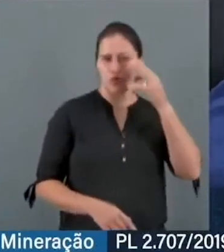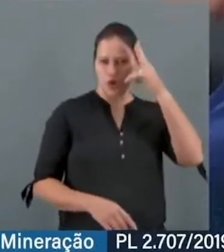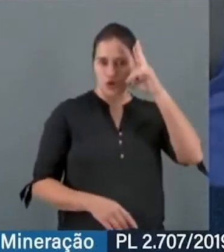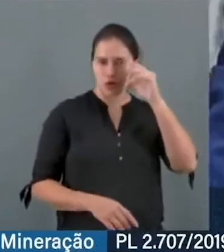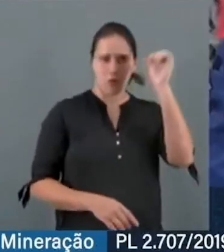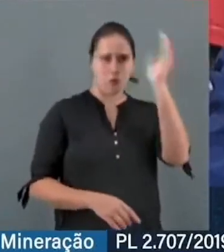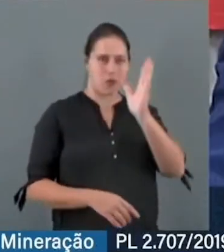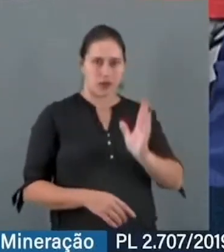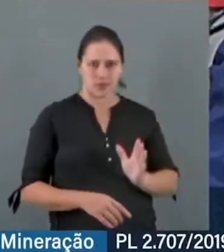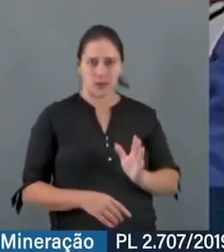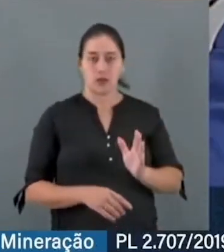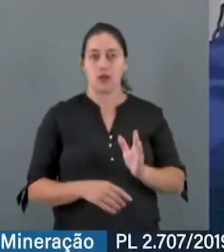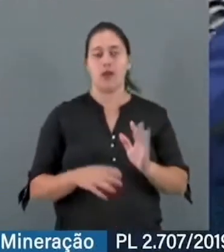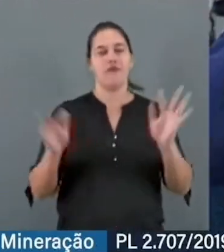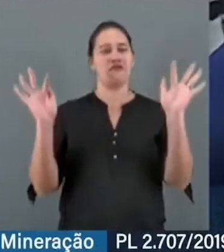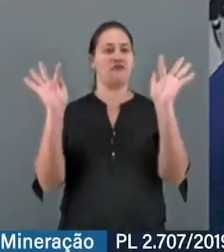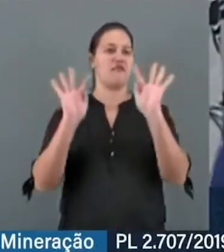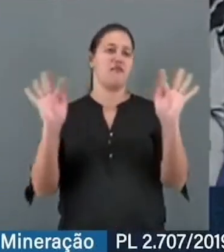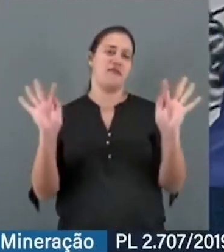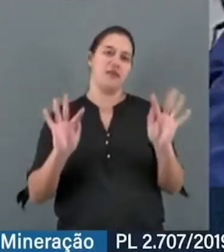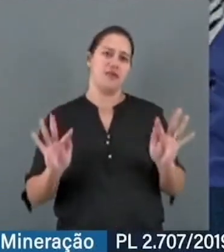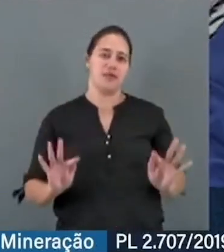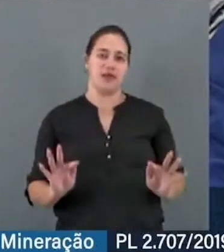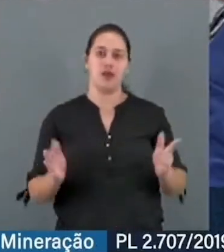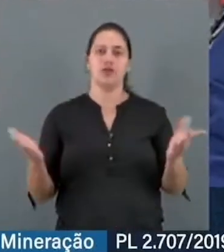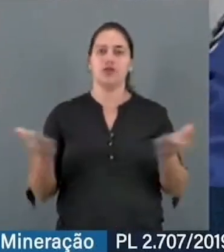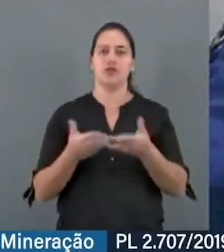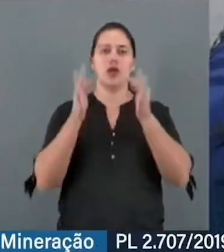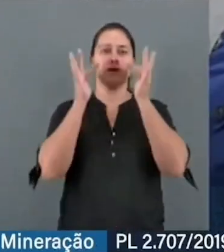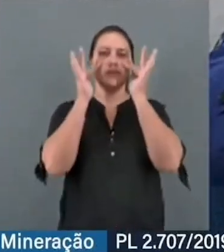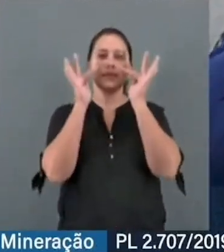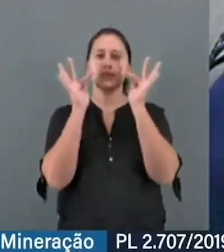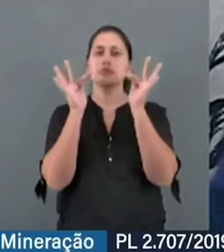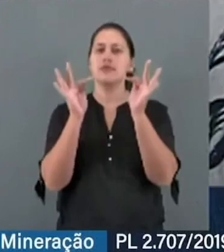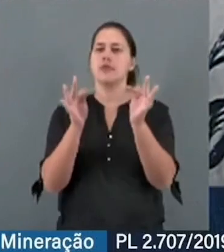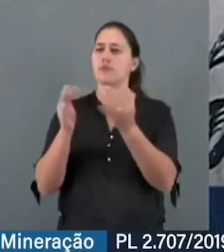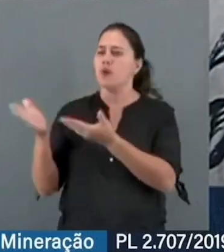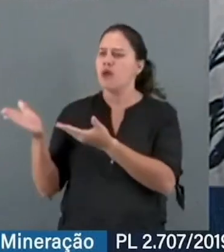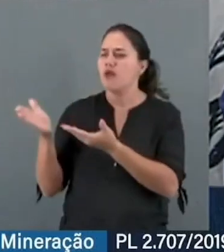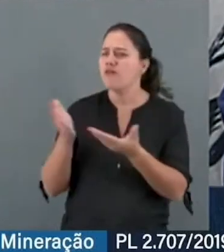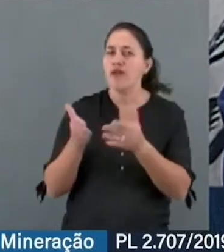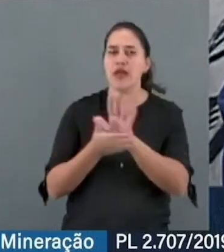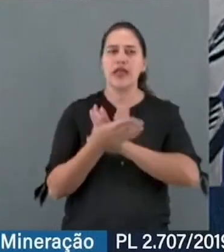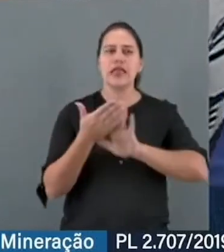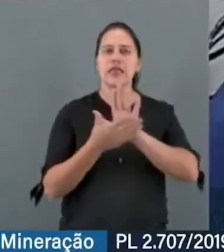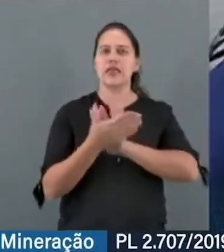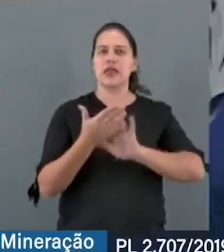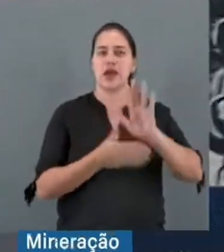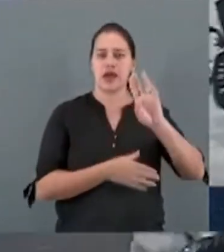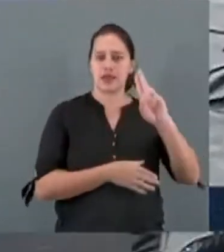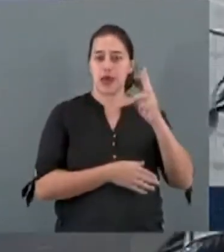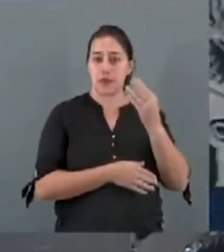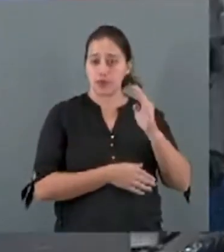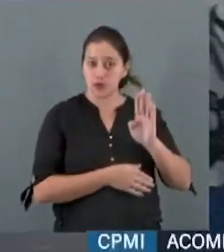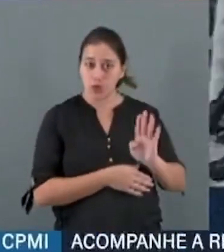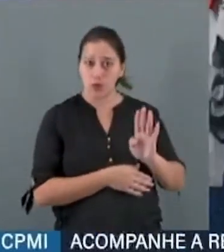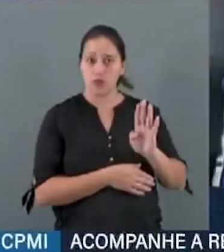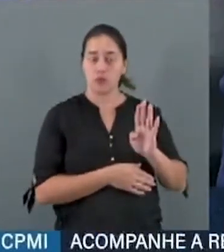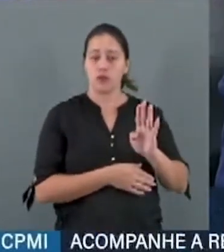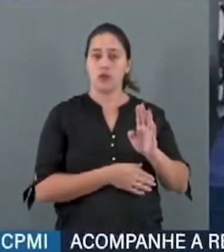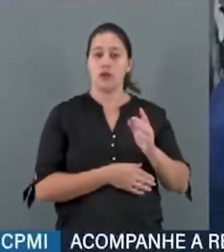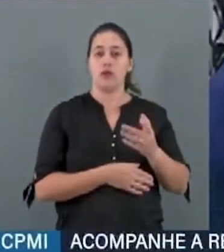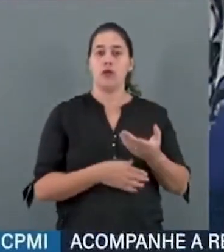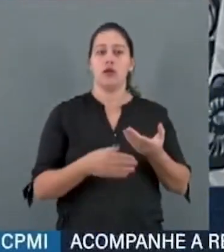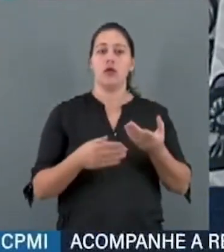Que felicidade de chamarmos uma testemunha que vem aqui sem habeas corpus para contribuir com a